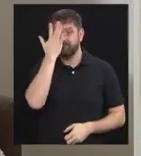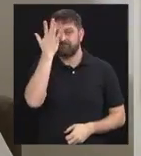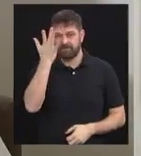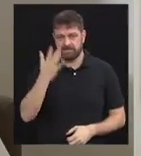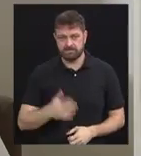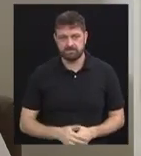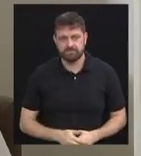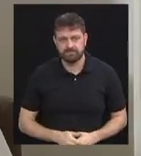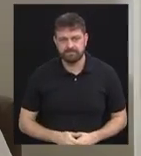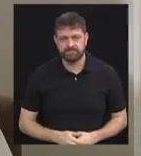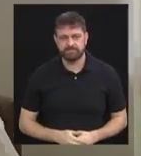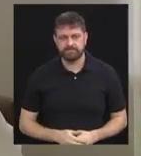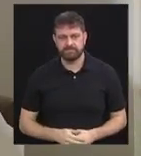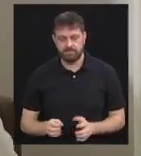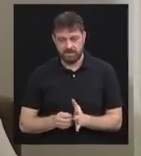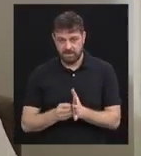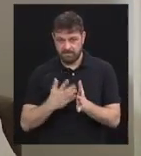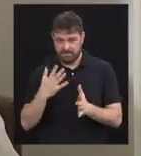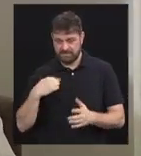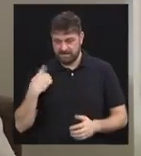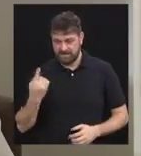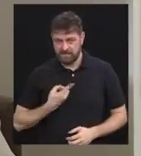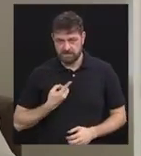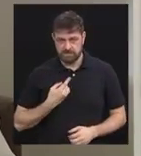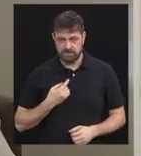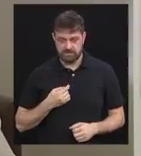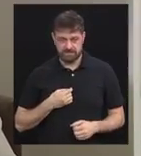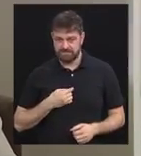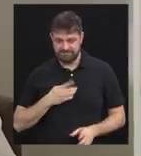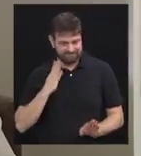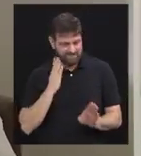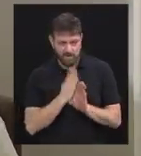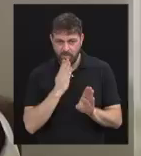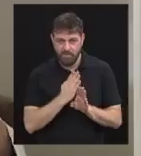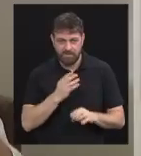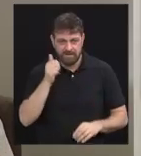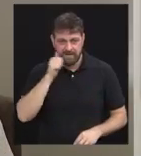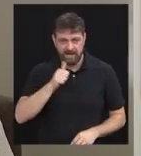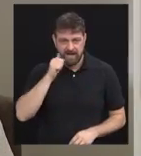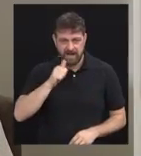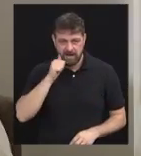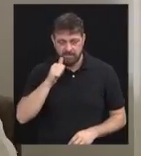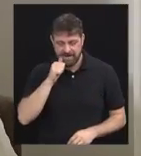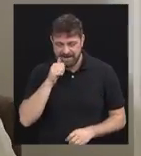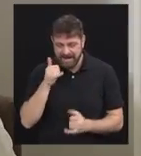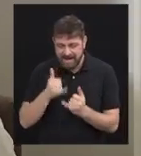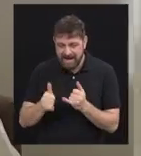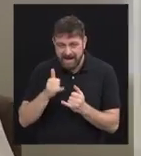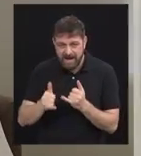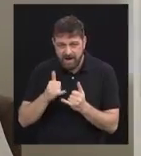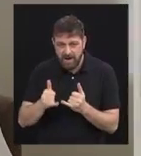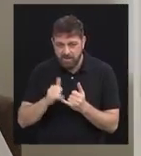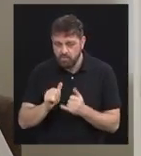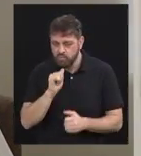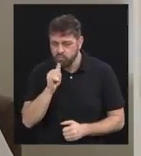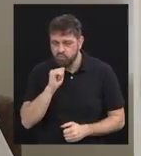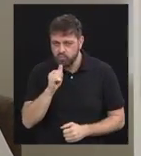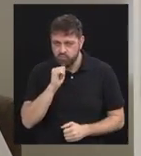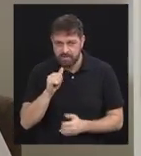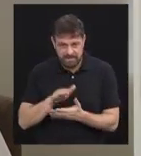ver. Então, muitas vezes a gente deixa de fazer diagnóstico na mulher pré-menopausada, na mulher